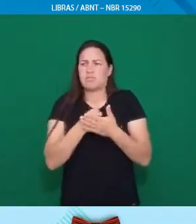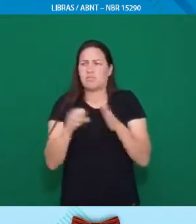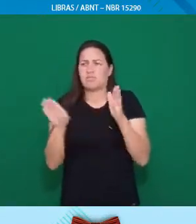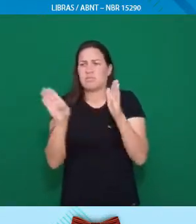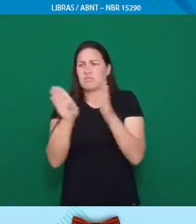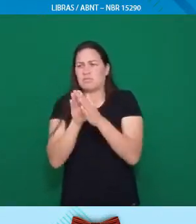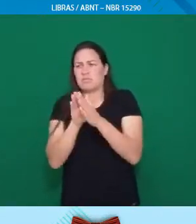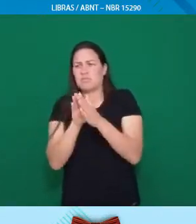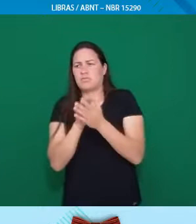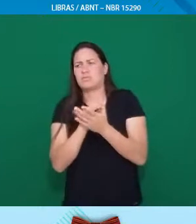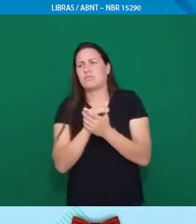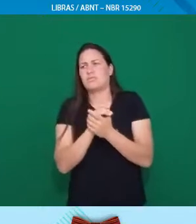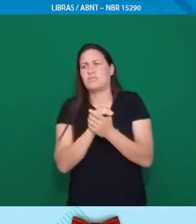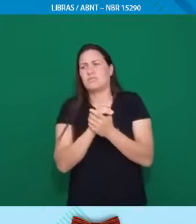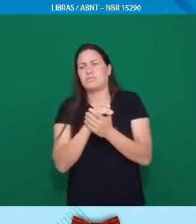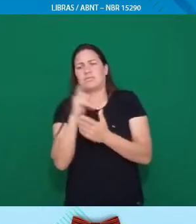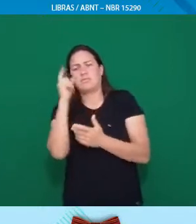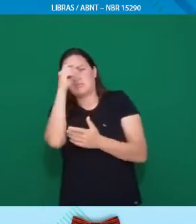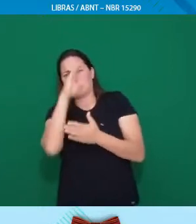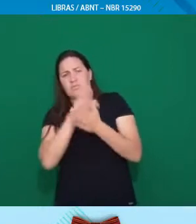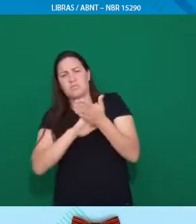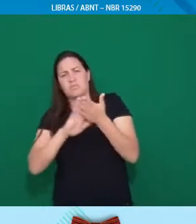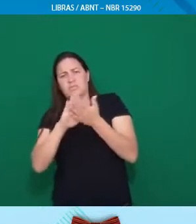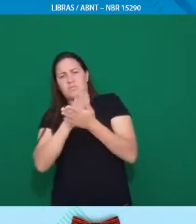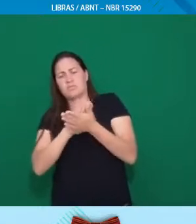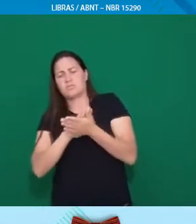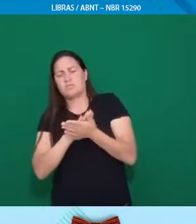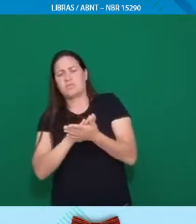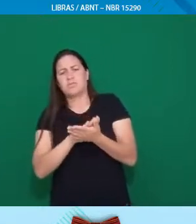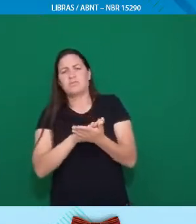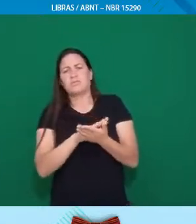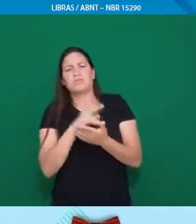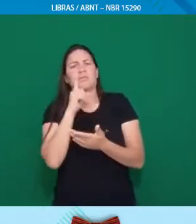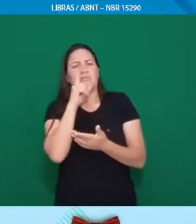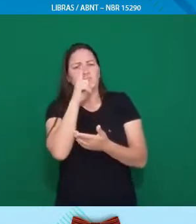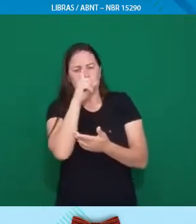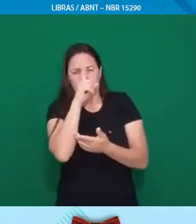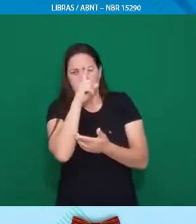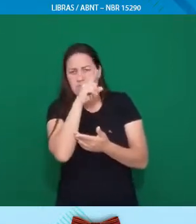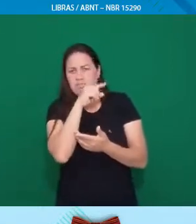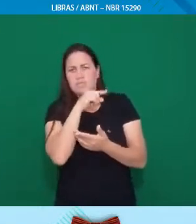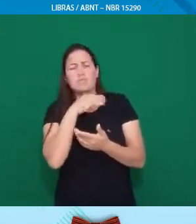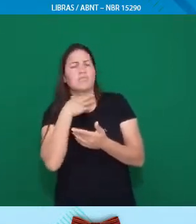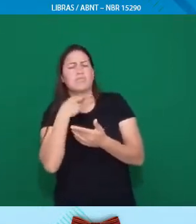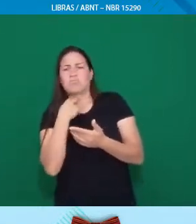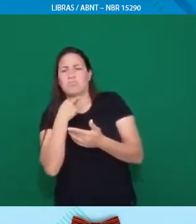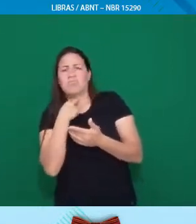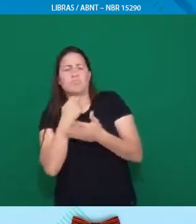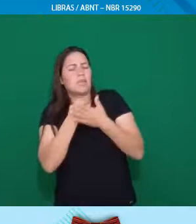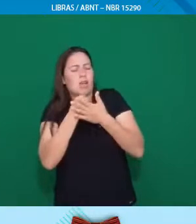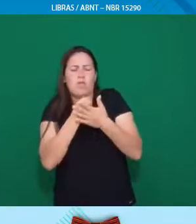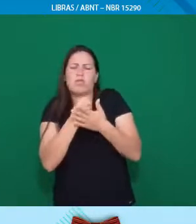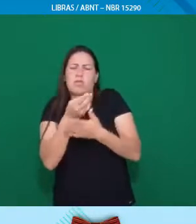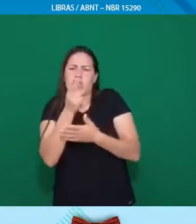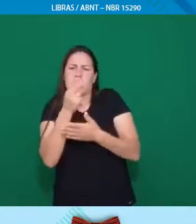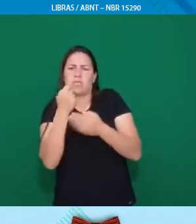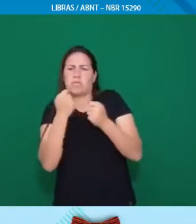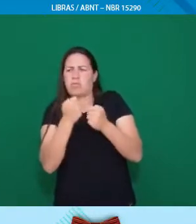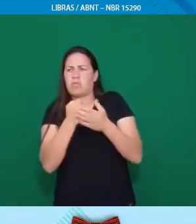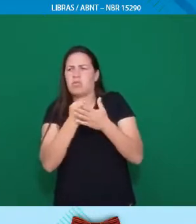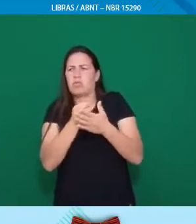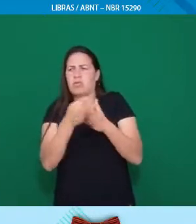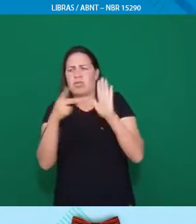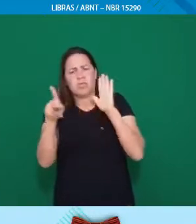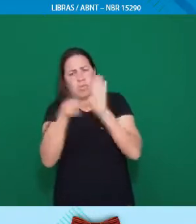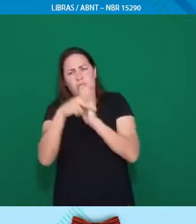chego junto e chego sem dificuldade nenhuma e não meço nem no esforço é o possível né